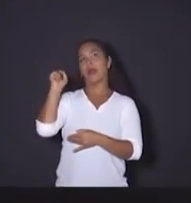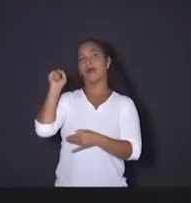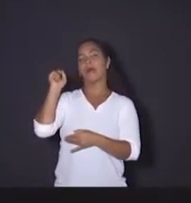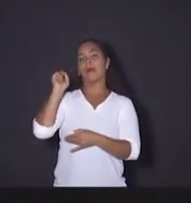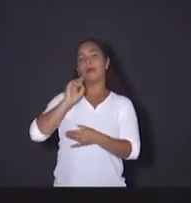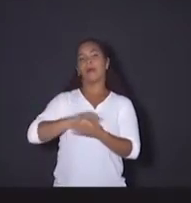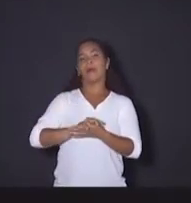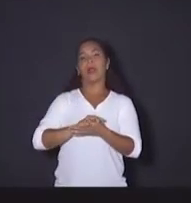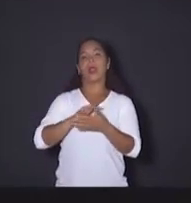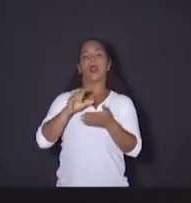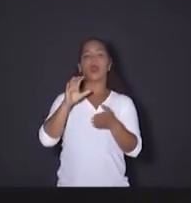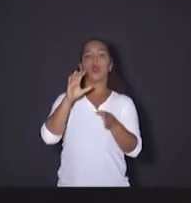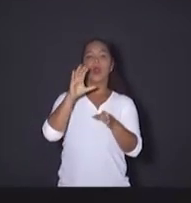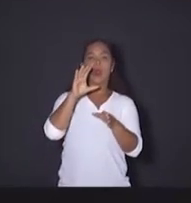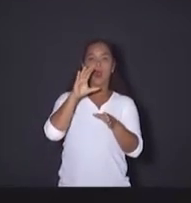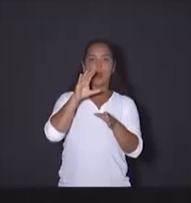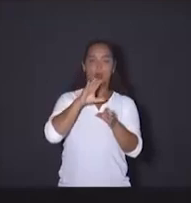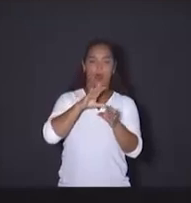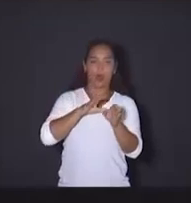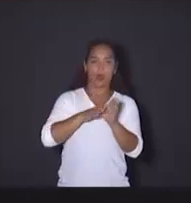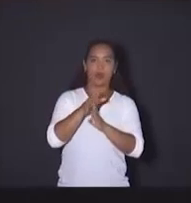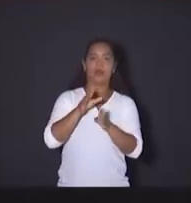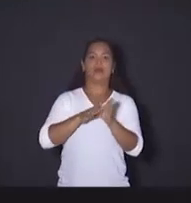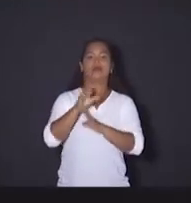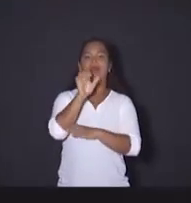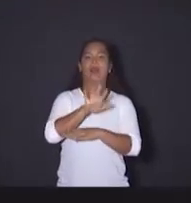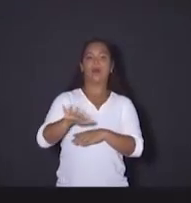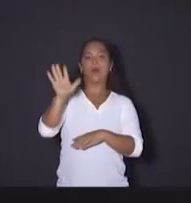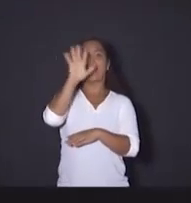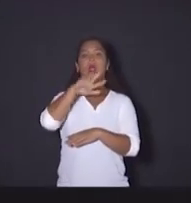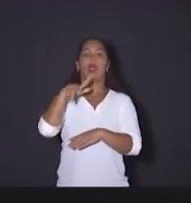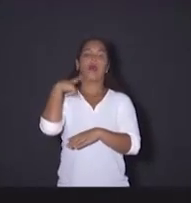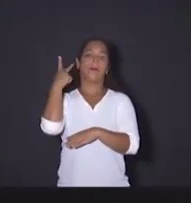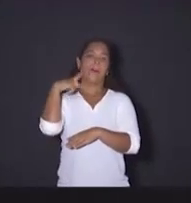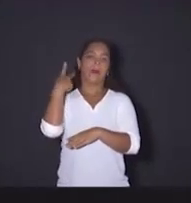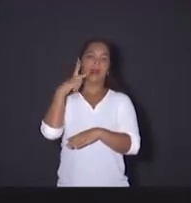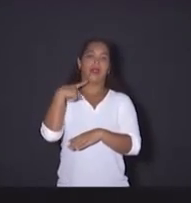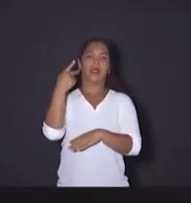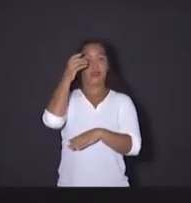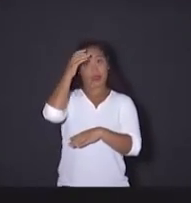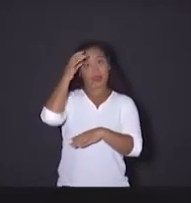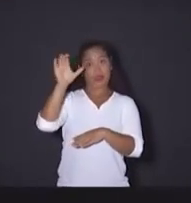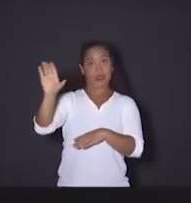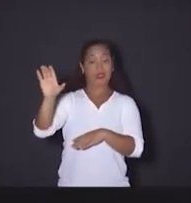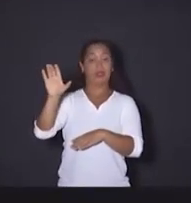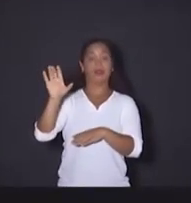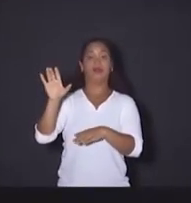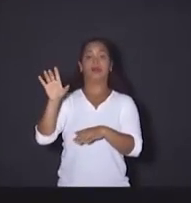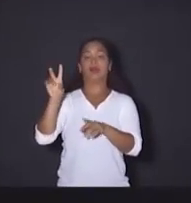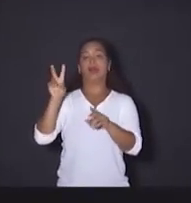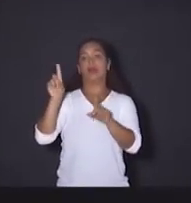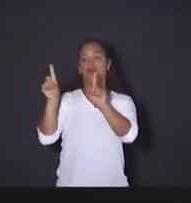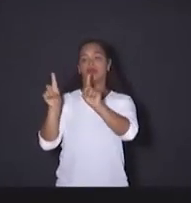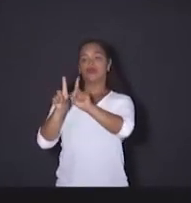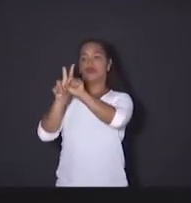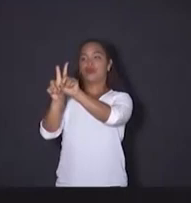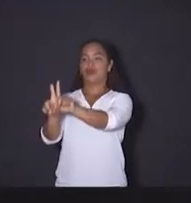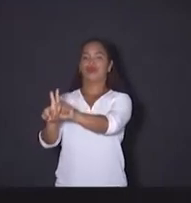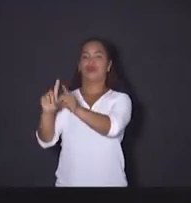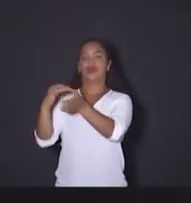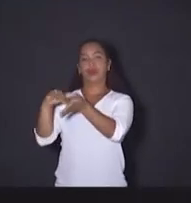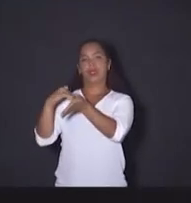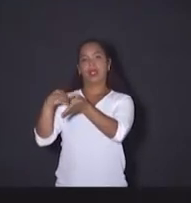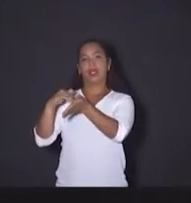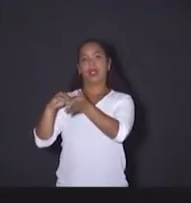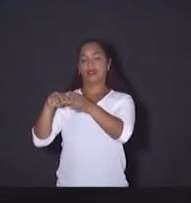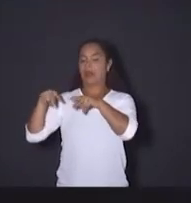no Conselho de Políticas Nacional de Políticas Culturais, que ele estava como secretário do MINC, fazendo a